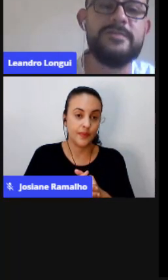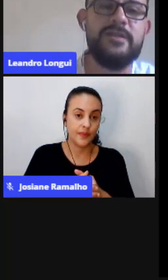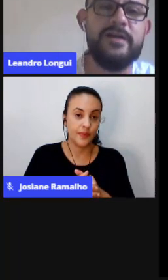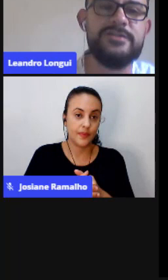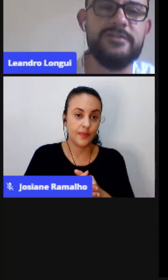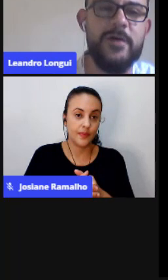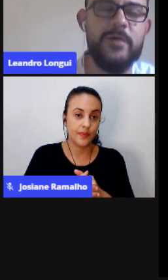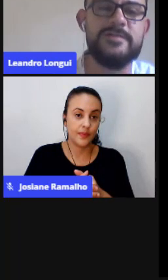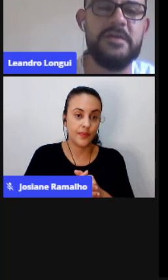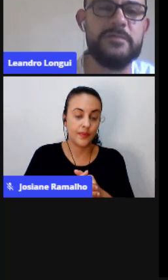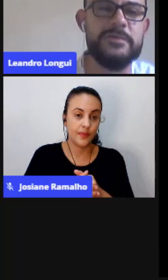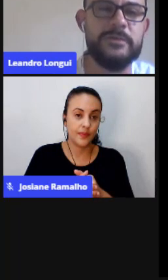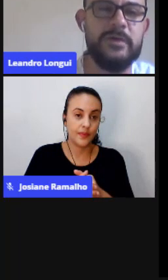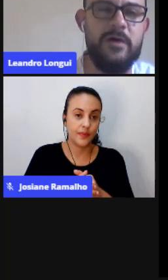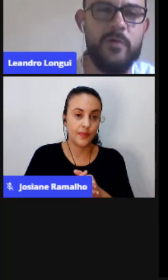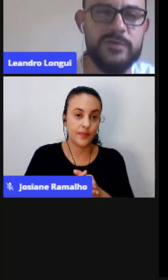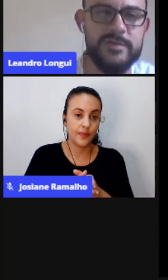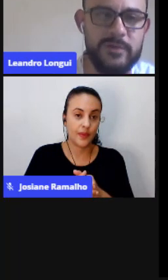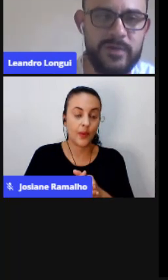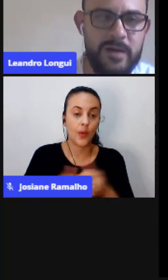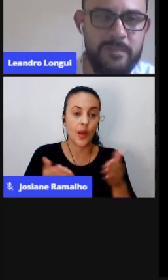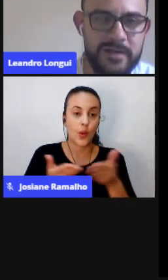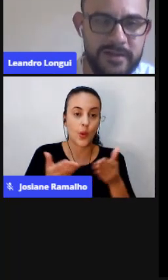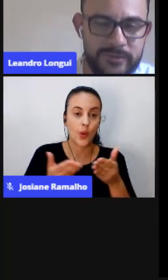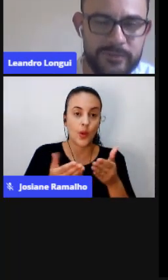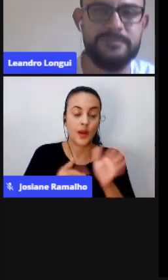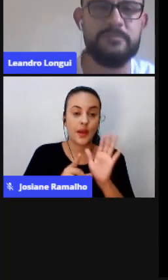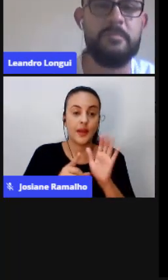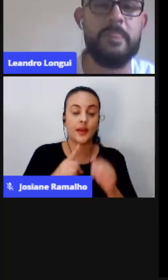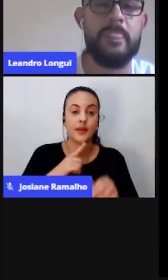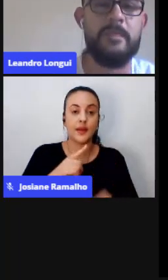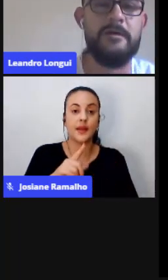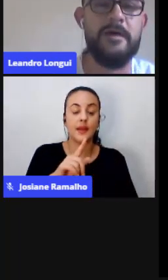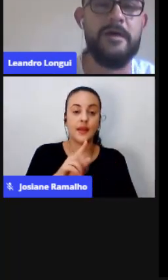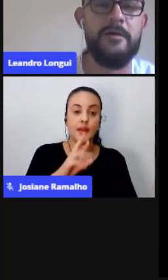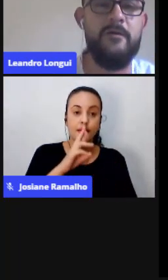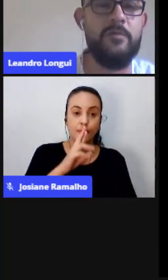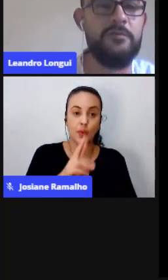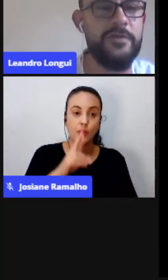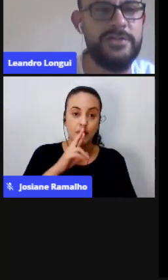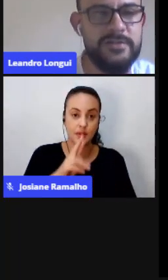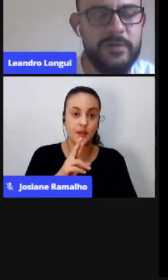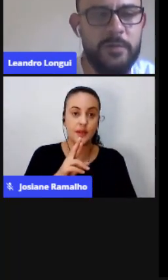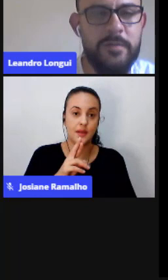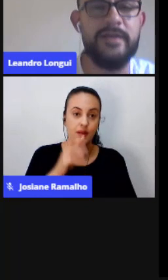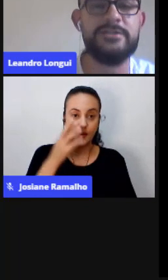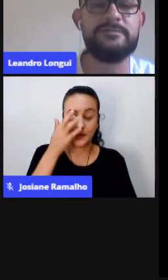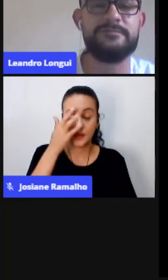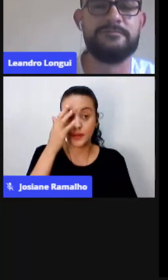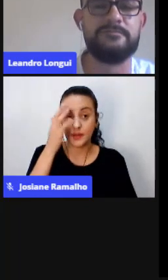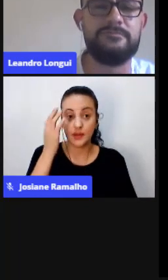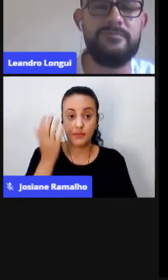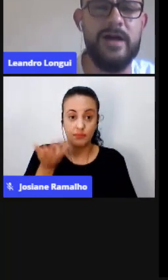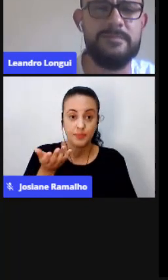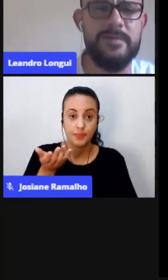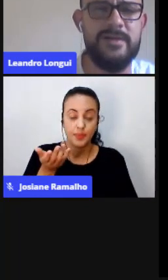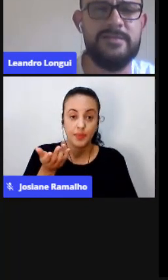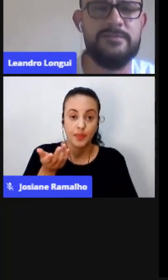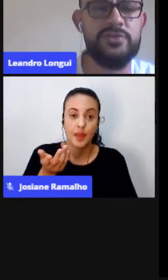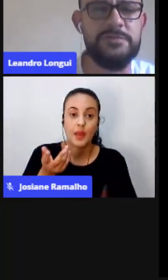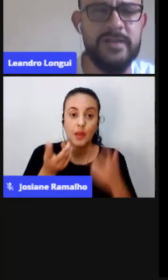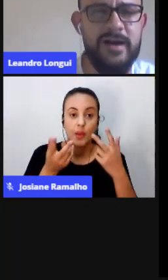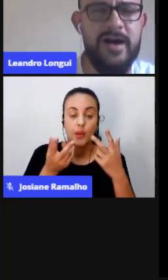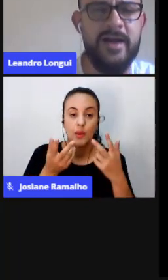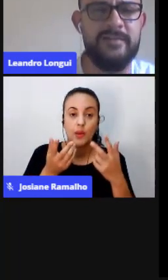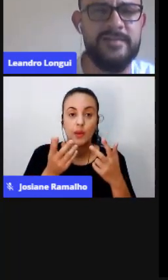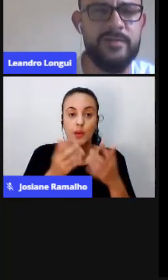No próximo slide, então, nós temos a construção do gabarito, como foi dito anteriormente. As